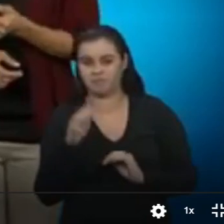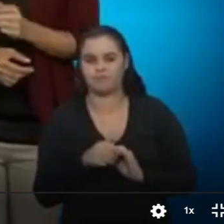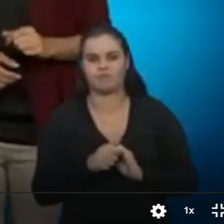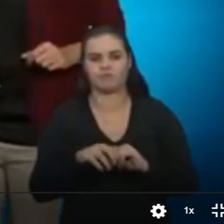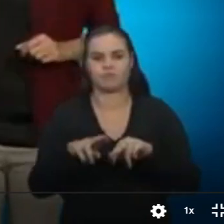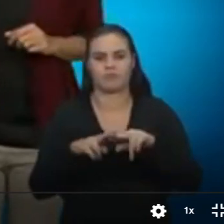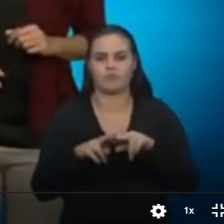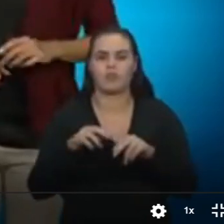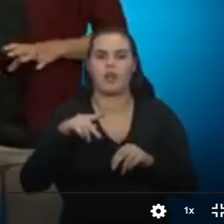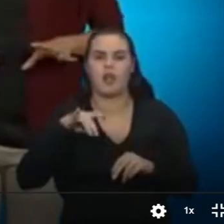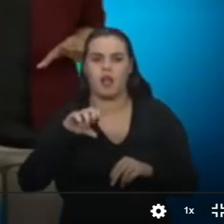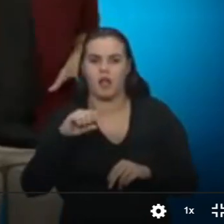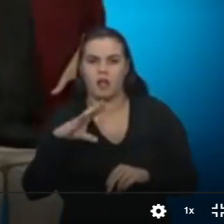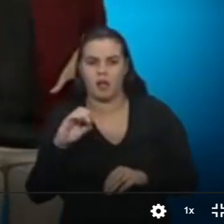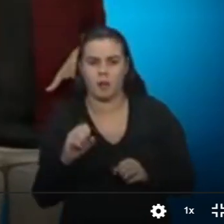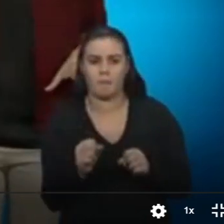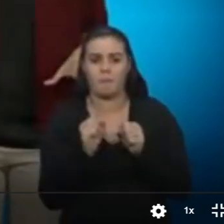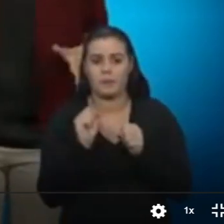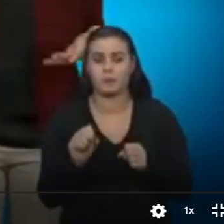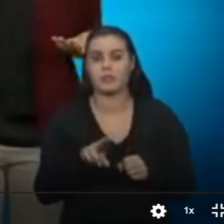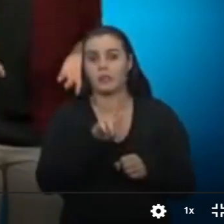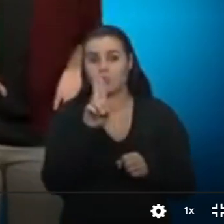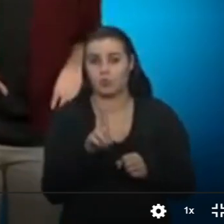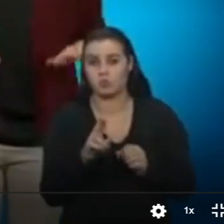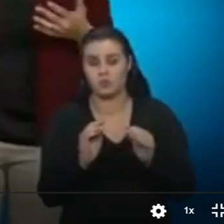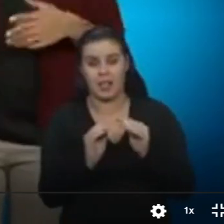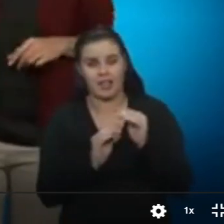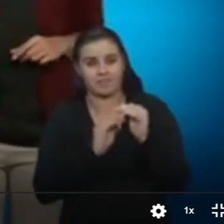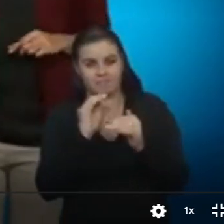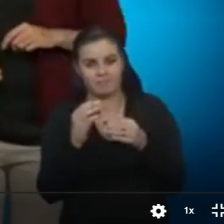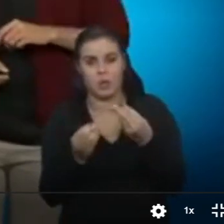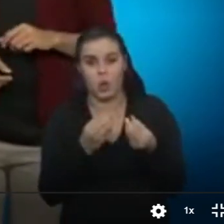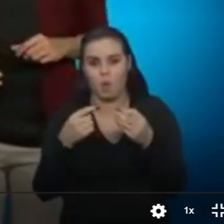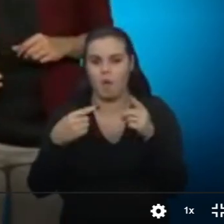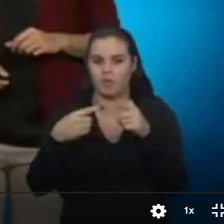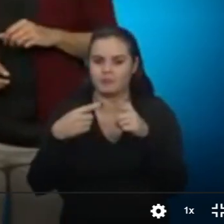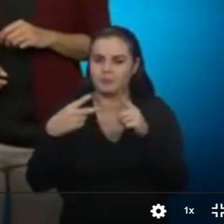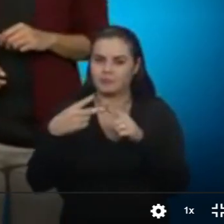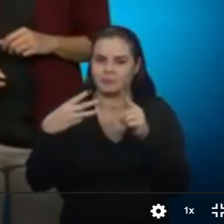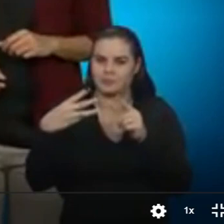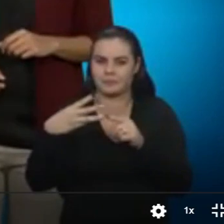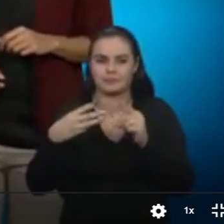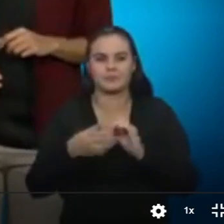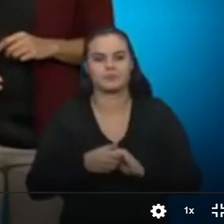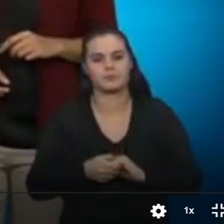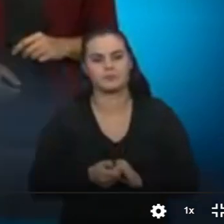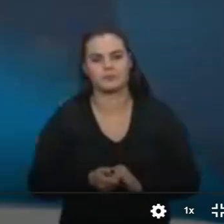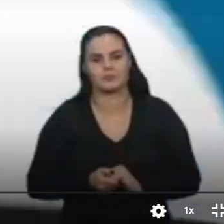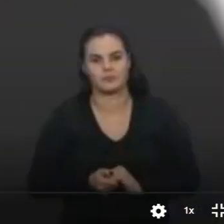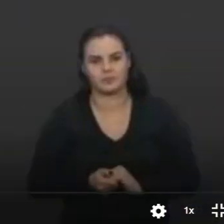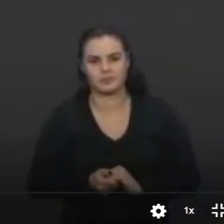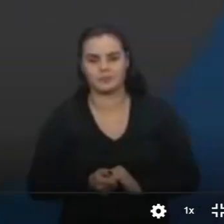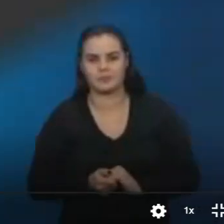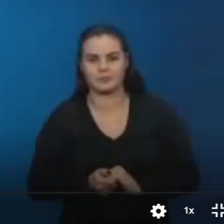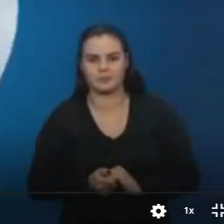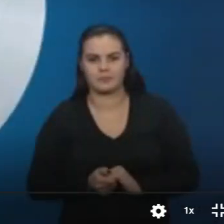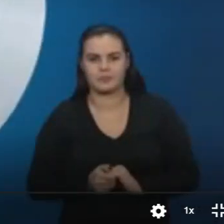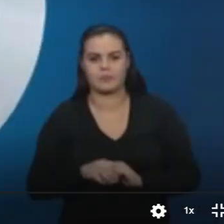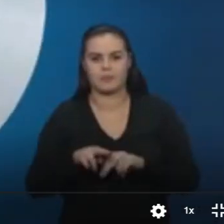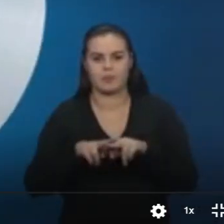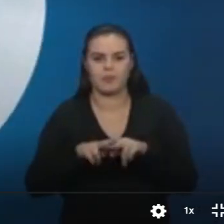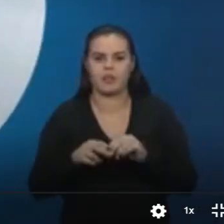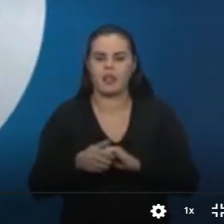podemos utilizar peças de alto valor agregado, como cerâmica, madeira e rochas ornamentais, por exemplo. As